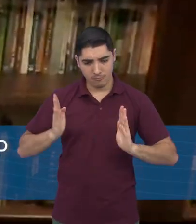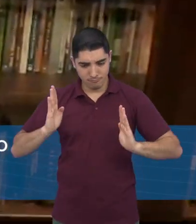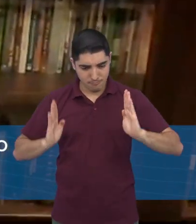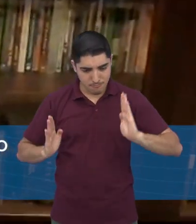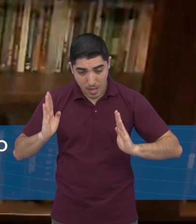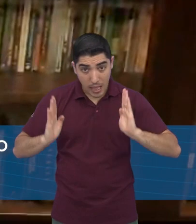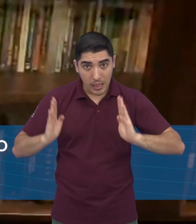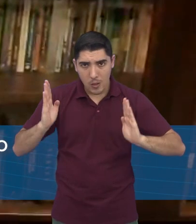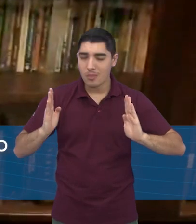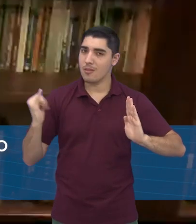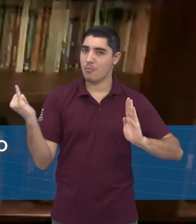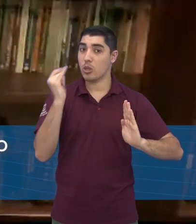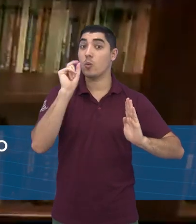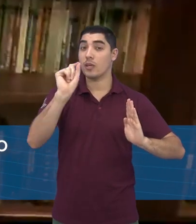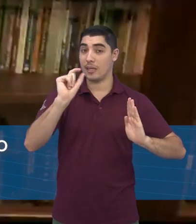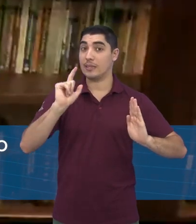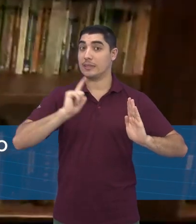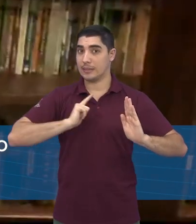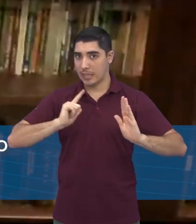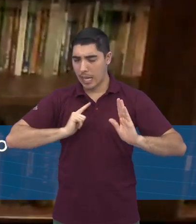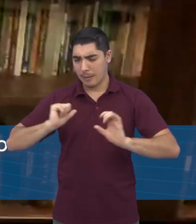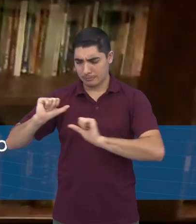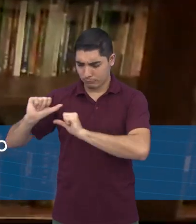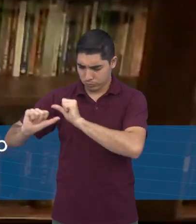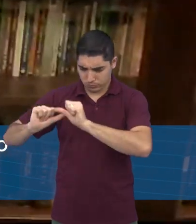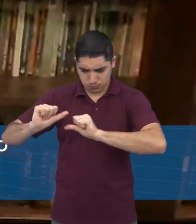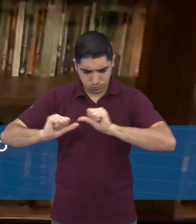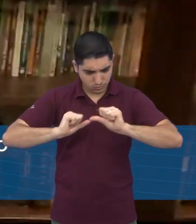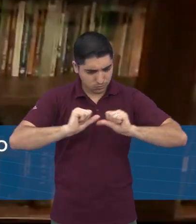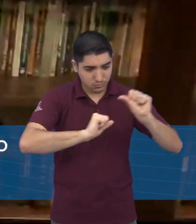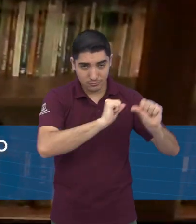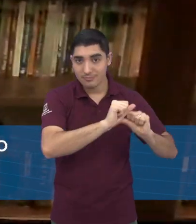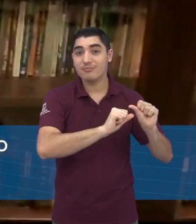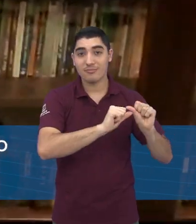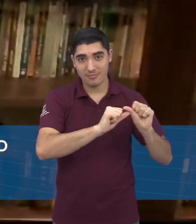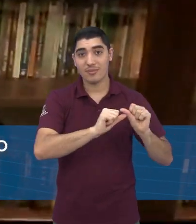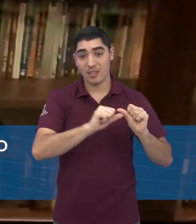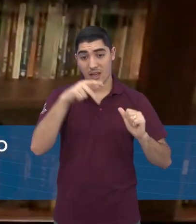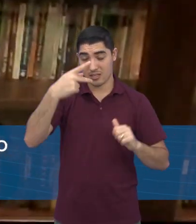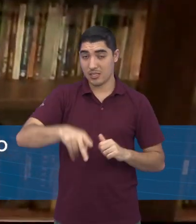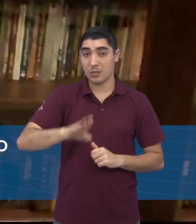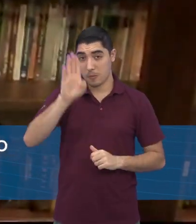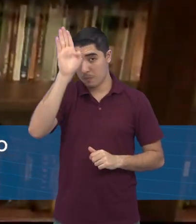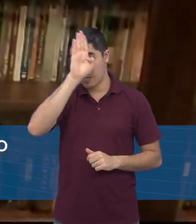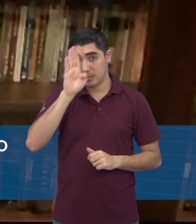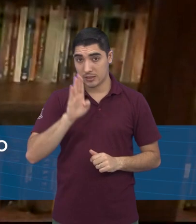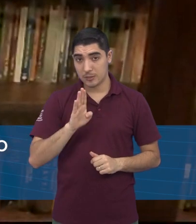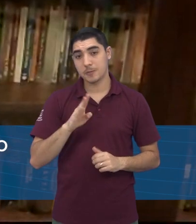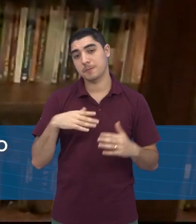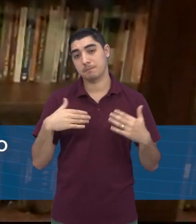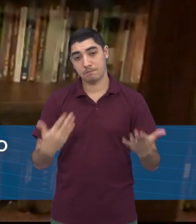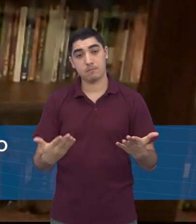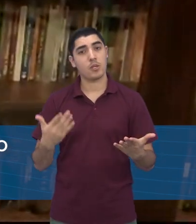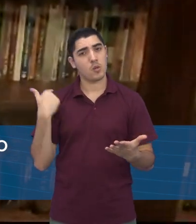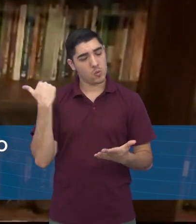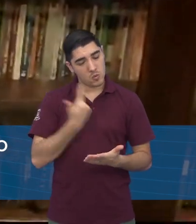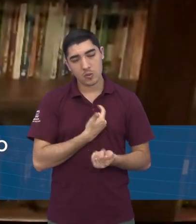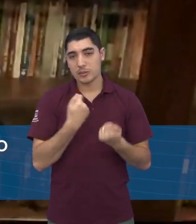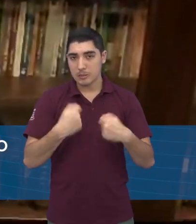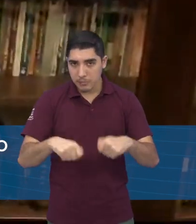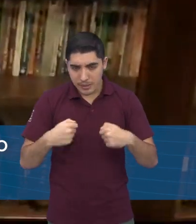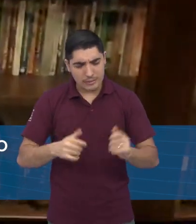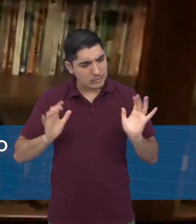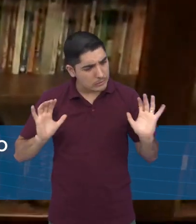de mudanças de diversas dimensões no nosso país, e